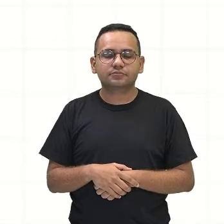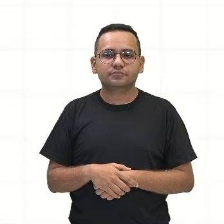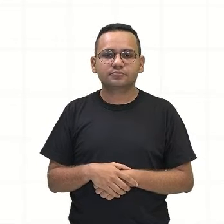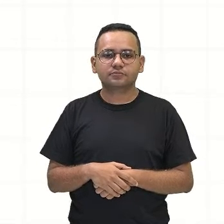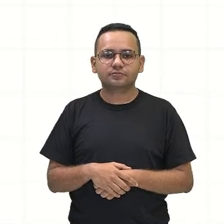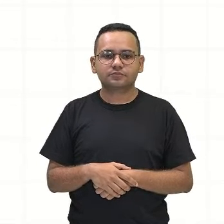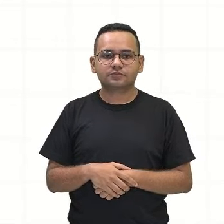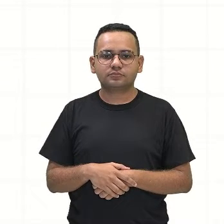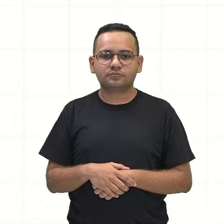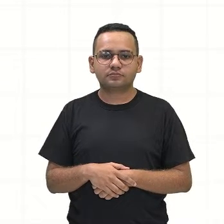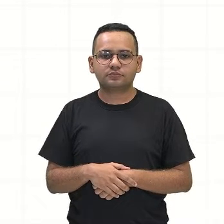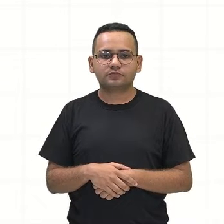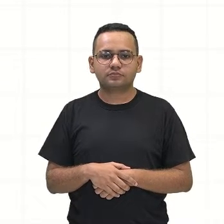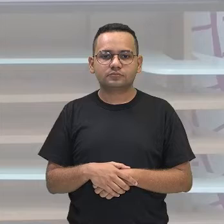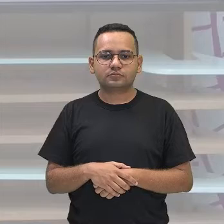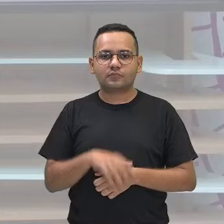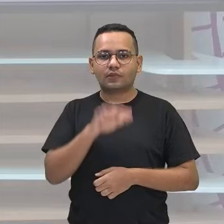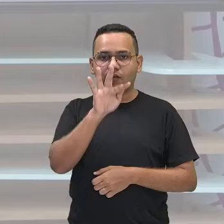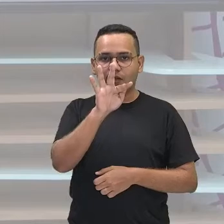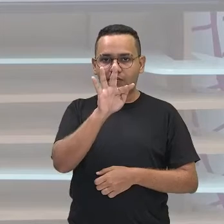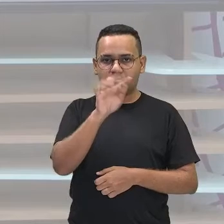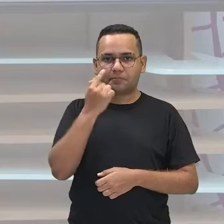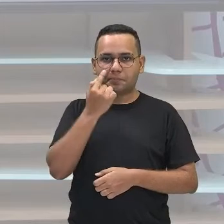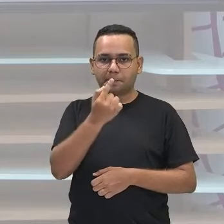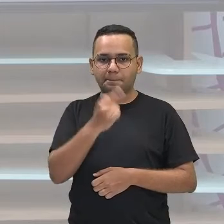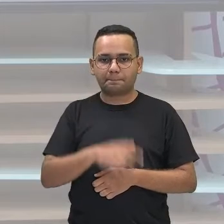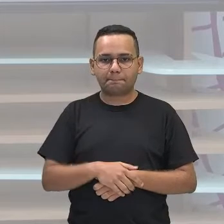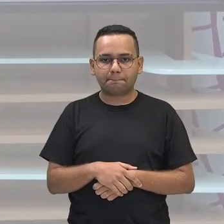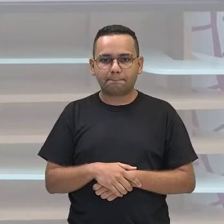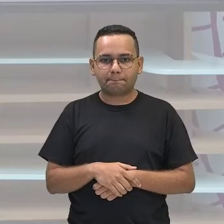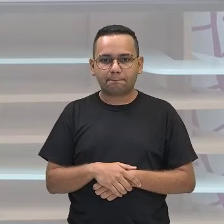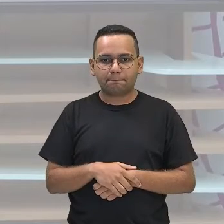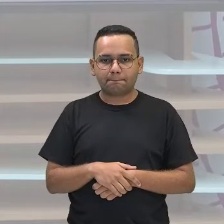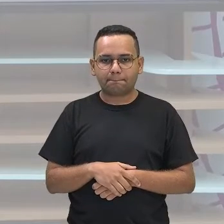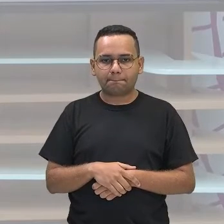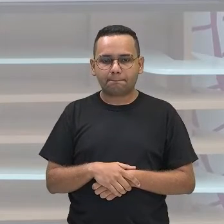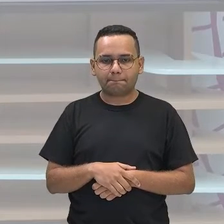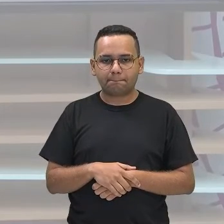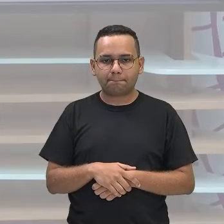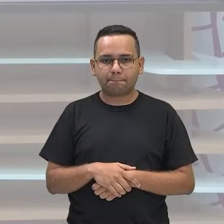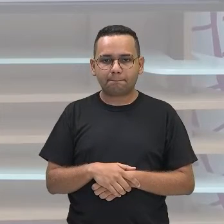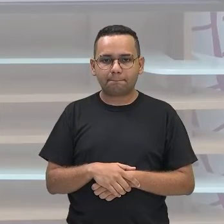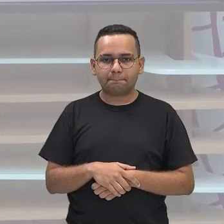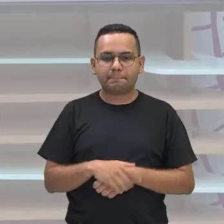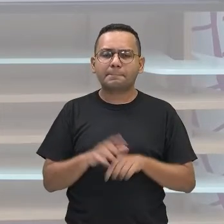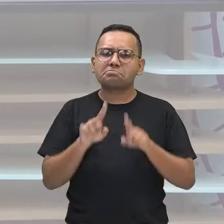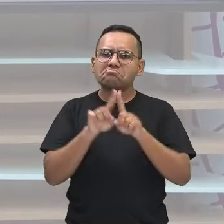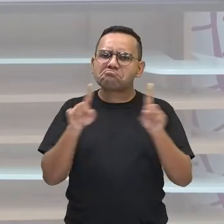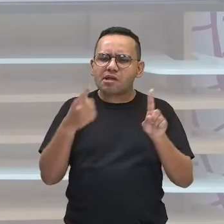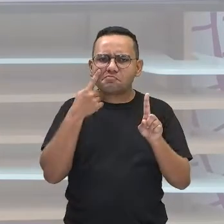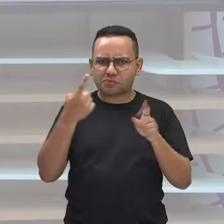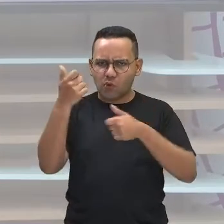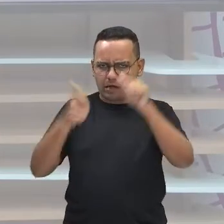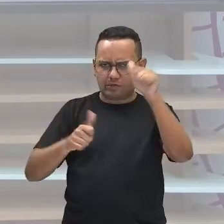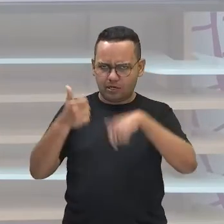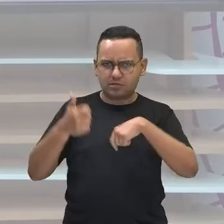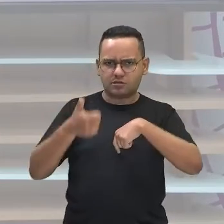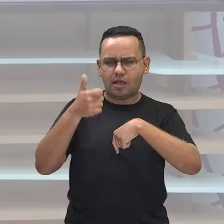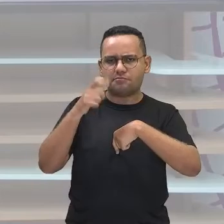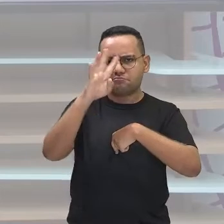temos na frequência absoluta, né? O que é a frequência absoluta? Então, só olhando para a tabela, eu já consigo,